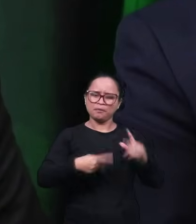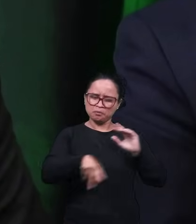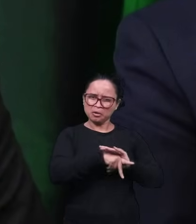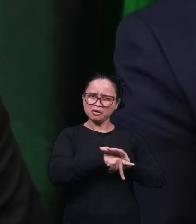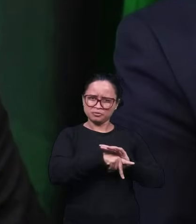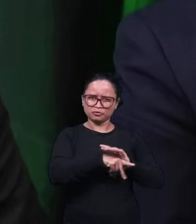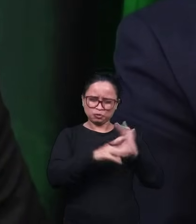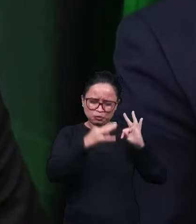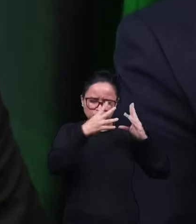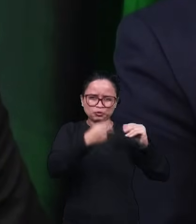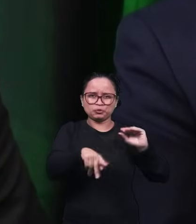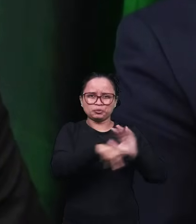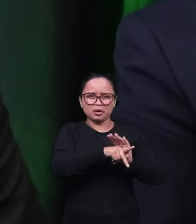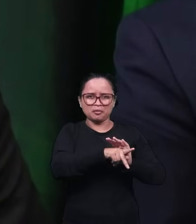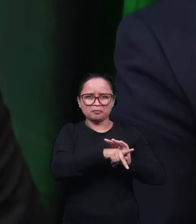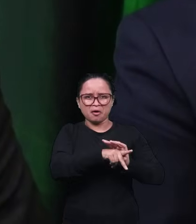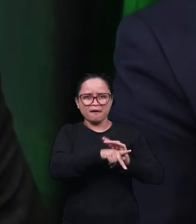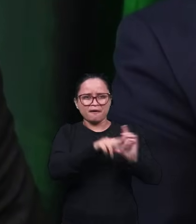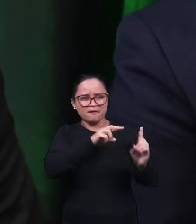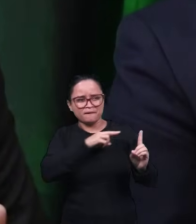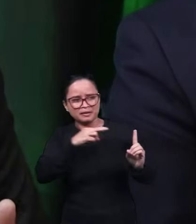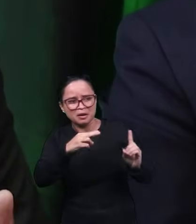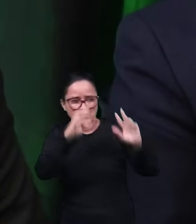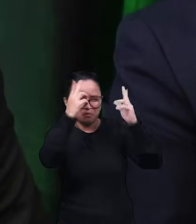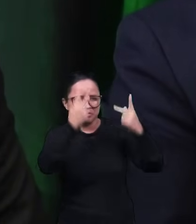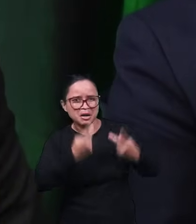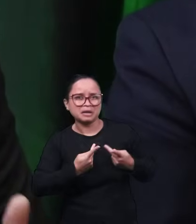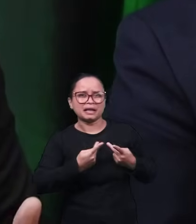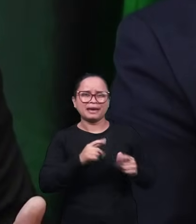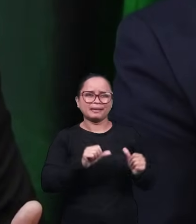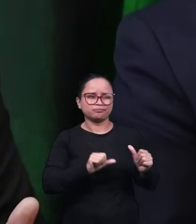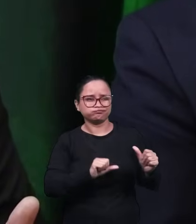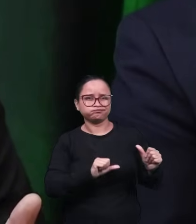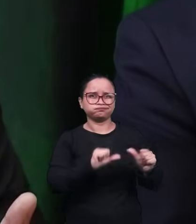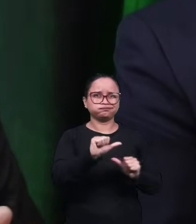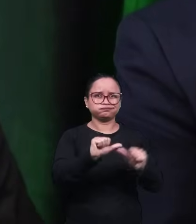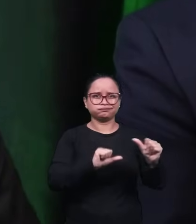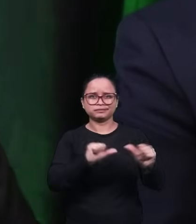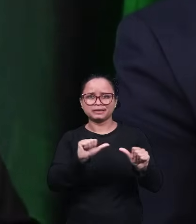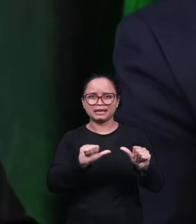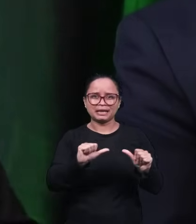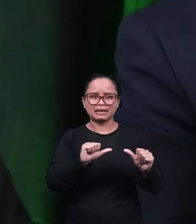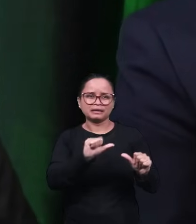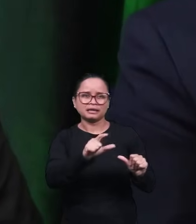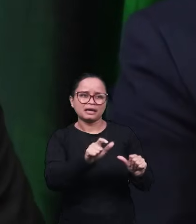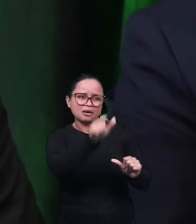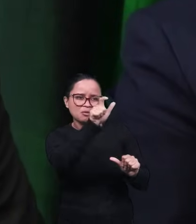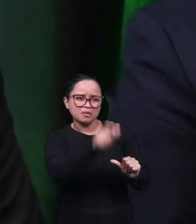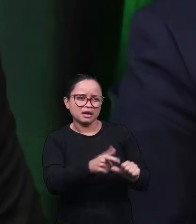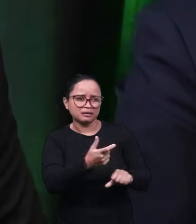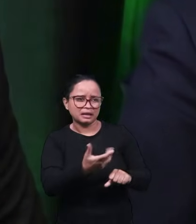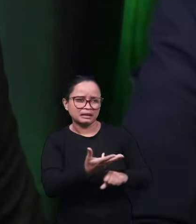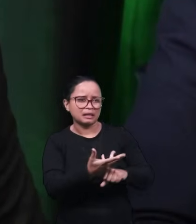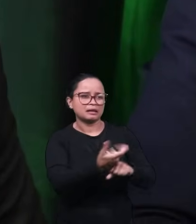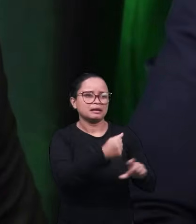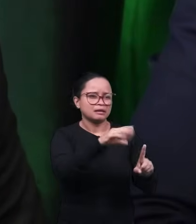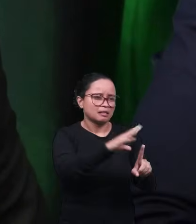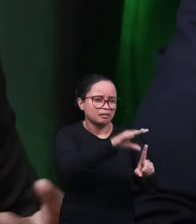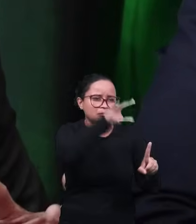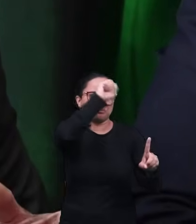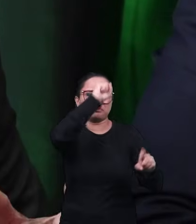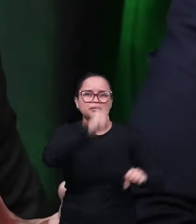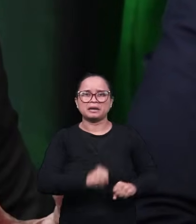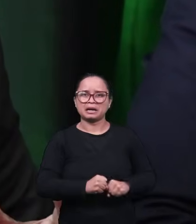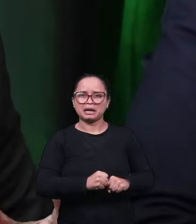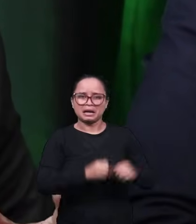do próprio homem, quer dizer, ela distorce, ela leva o homem ao misticismo, ao materialismo. É